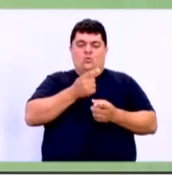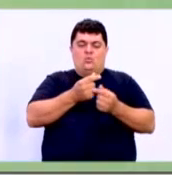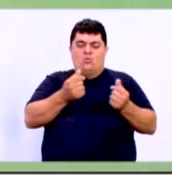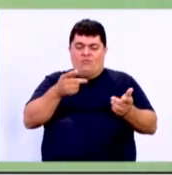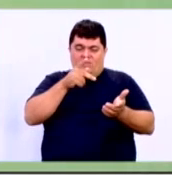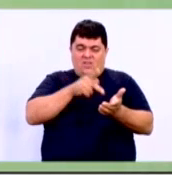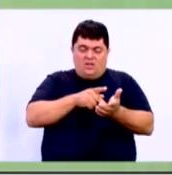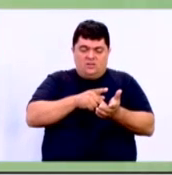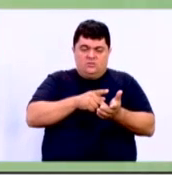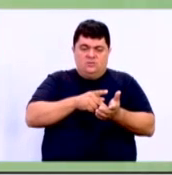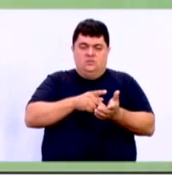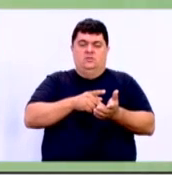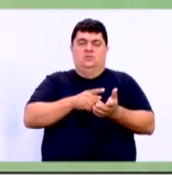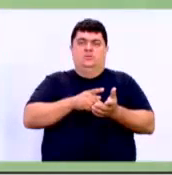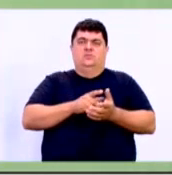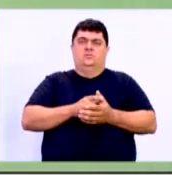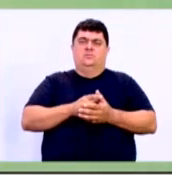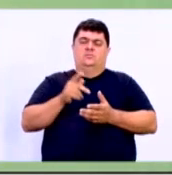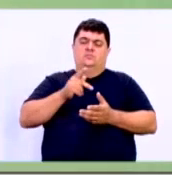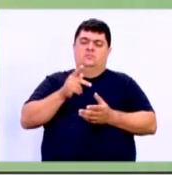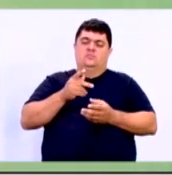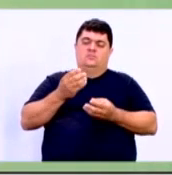identificados. Professor Ivan,